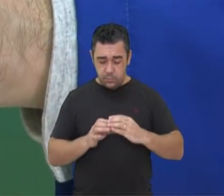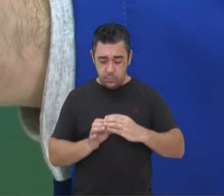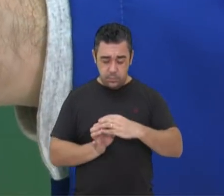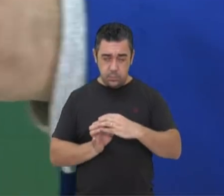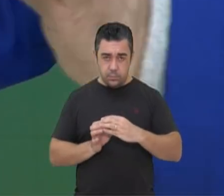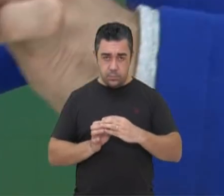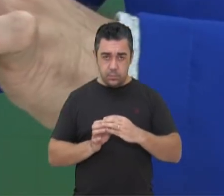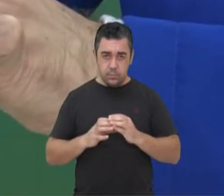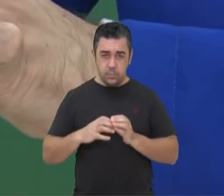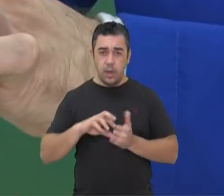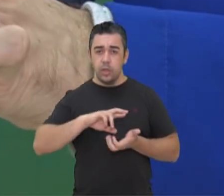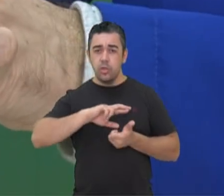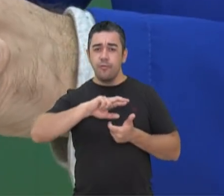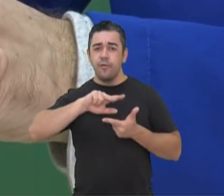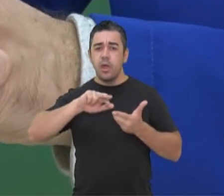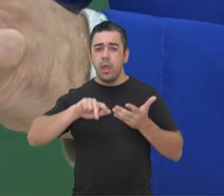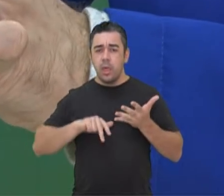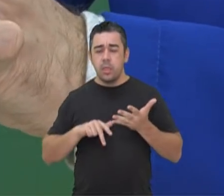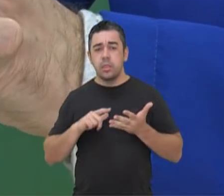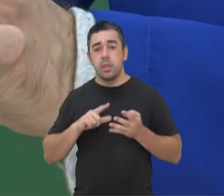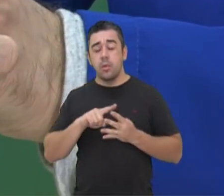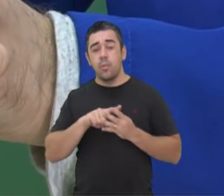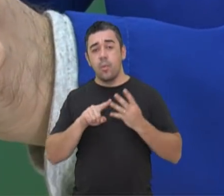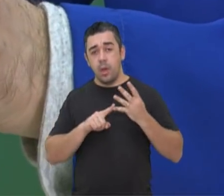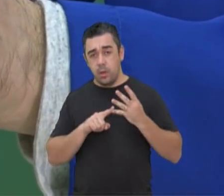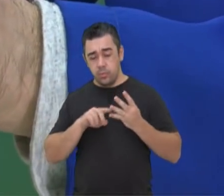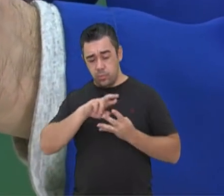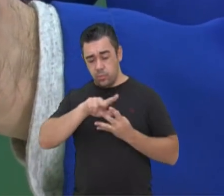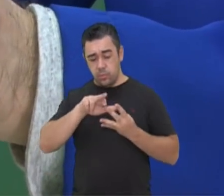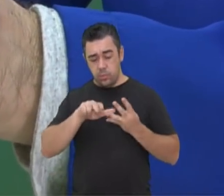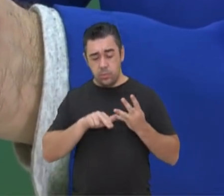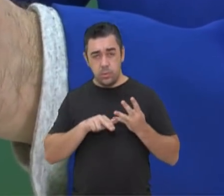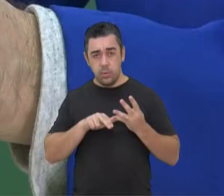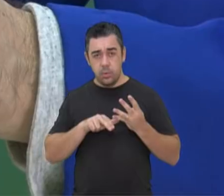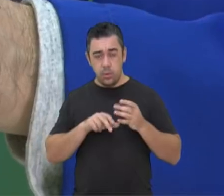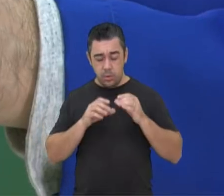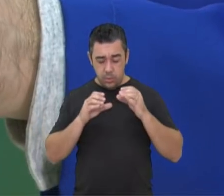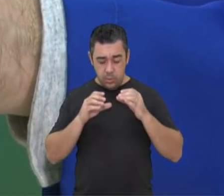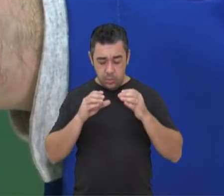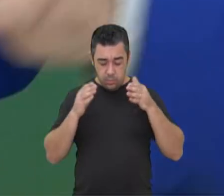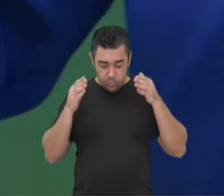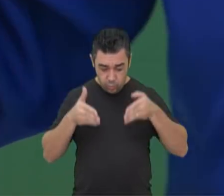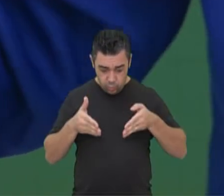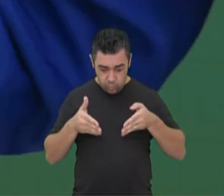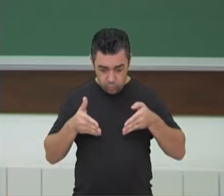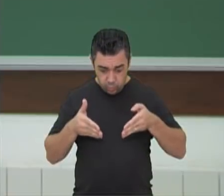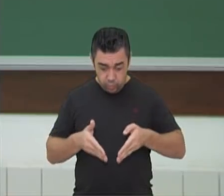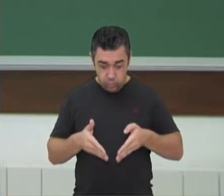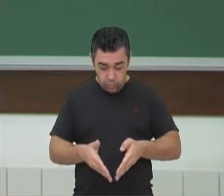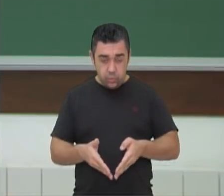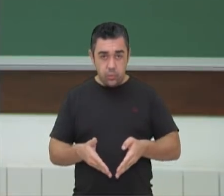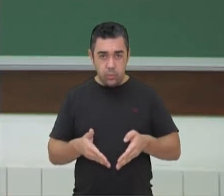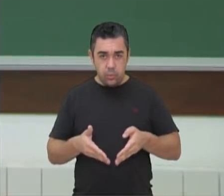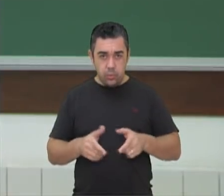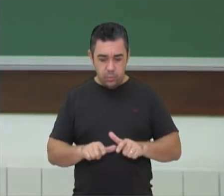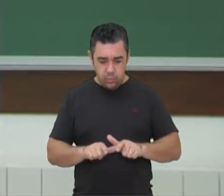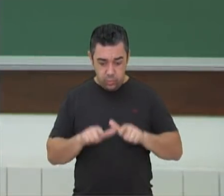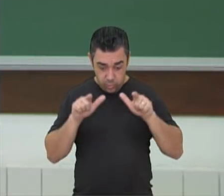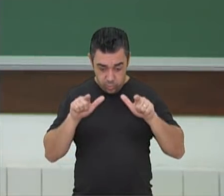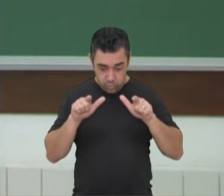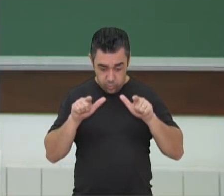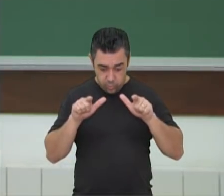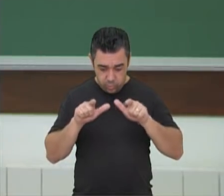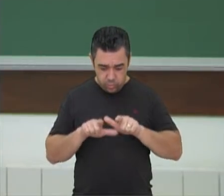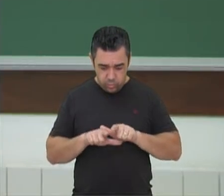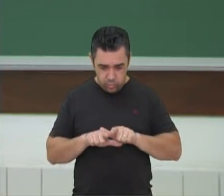inserido, nesse caso, 4 lentes objetivas. Por que 4, Fabiano? Cada lente